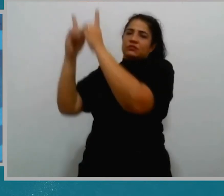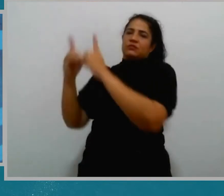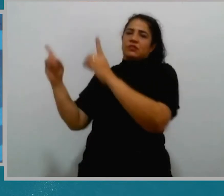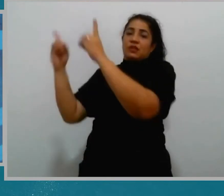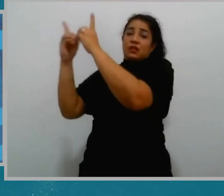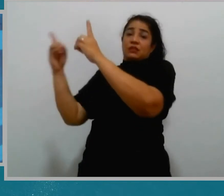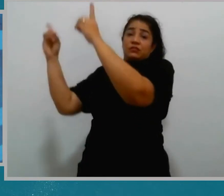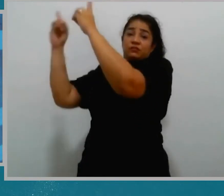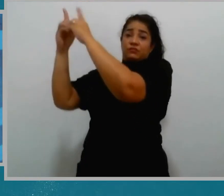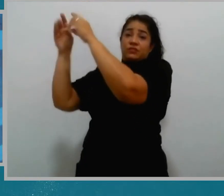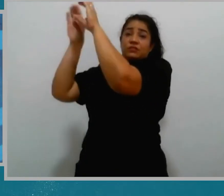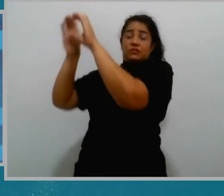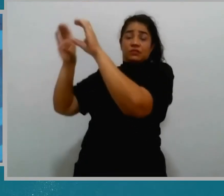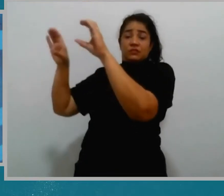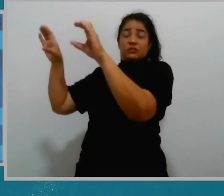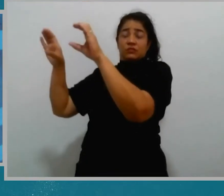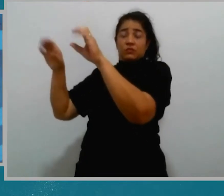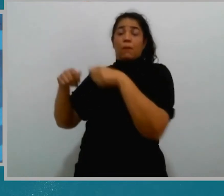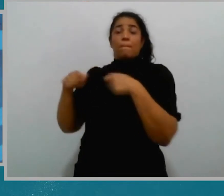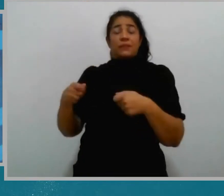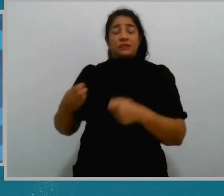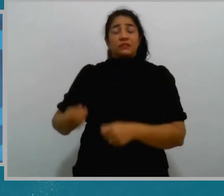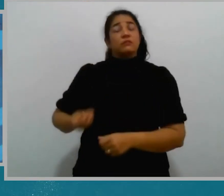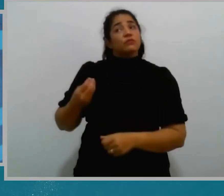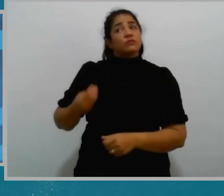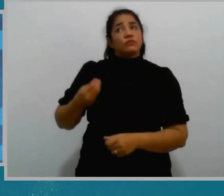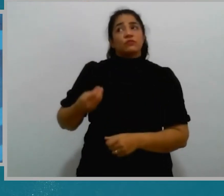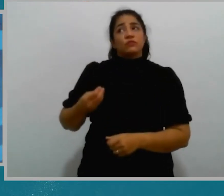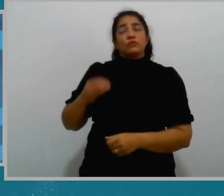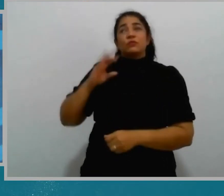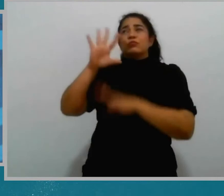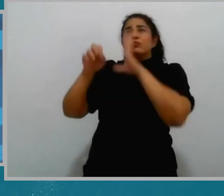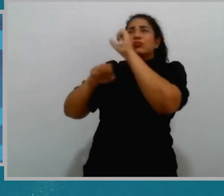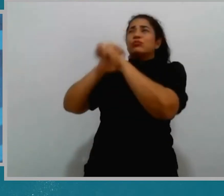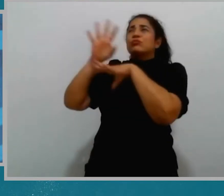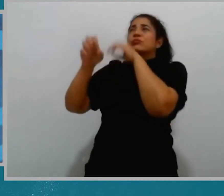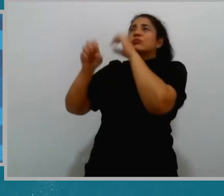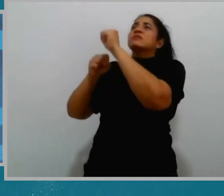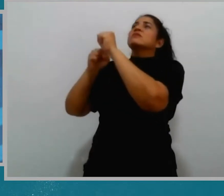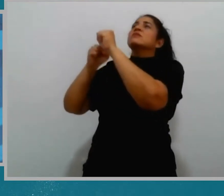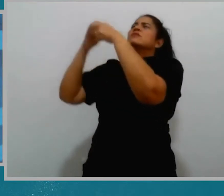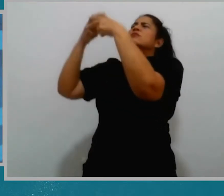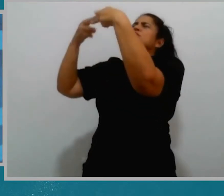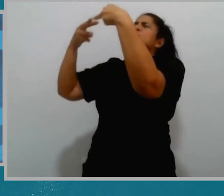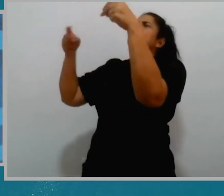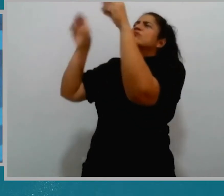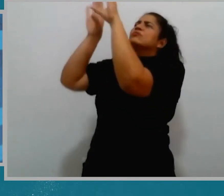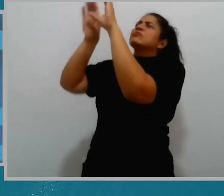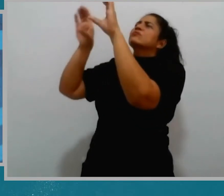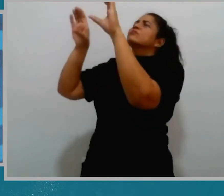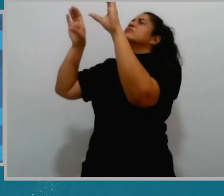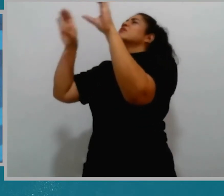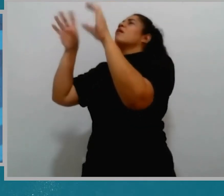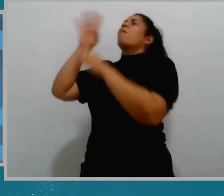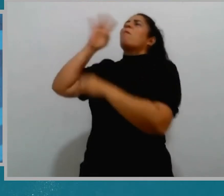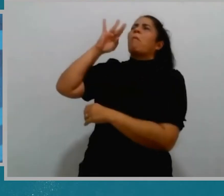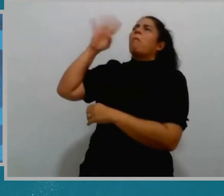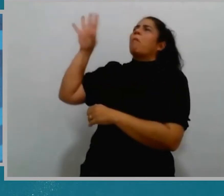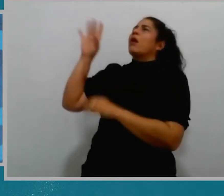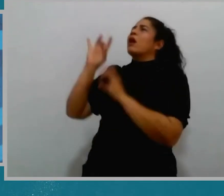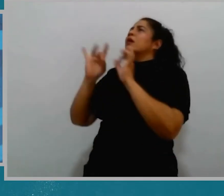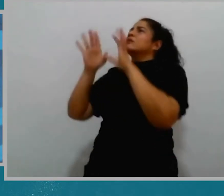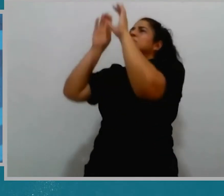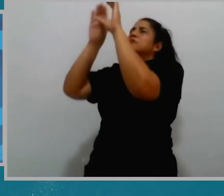viver buscando as coisas lá do alto, pensando nas coisas lá do alto, não andando mais na carne. Vamos aprender a andar